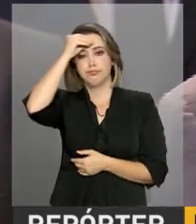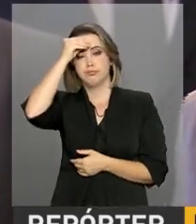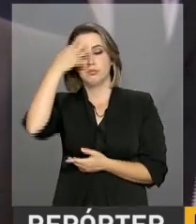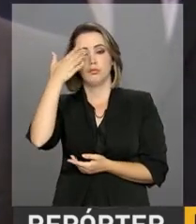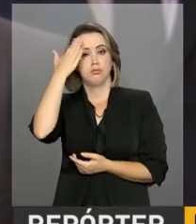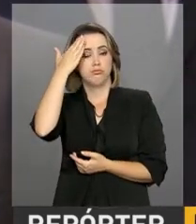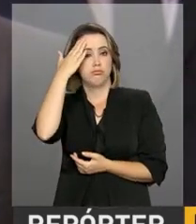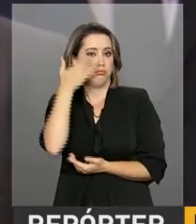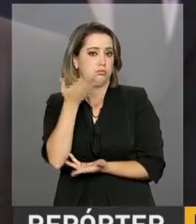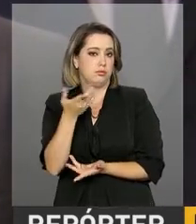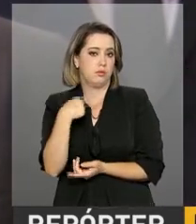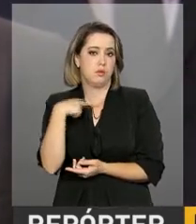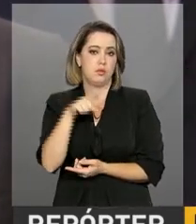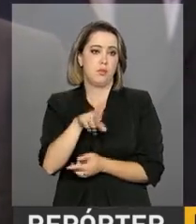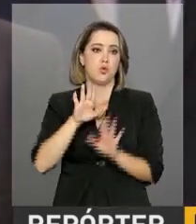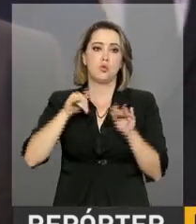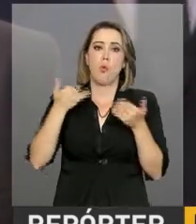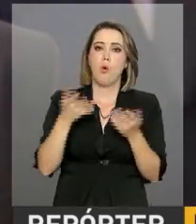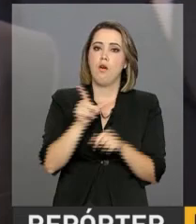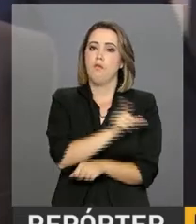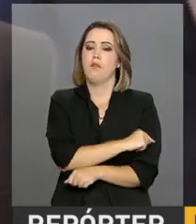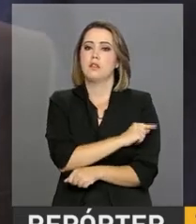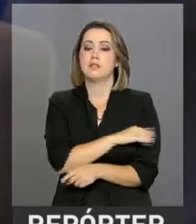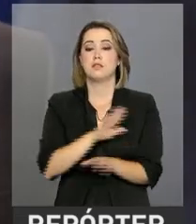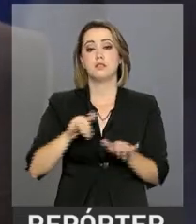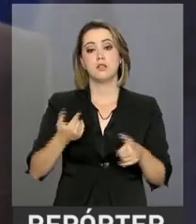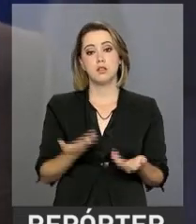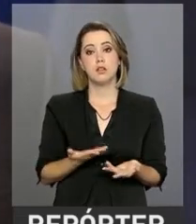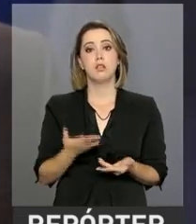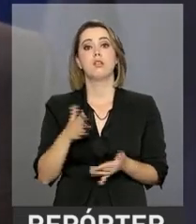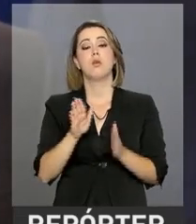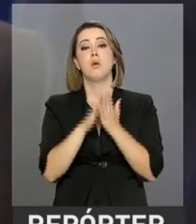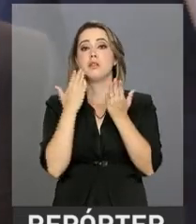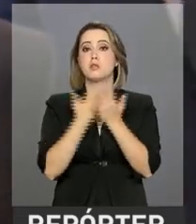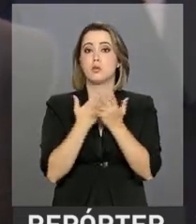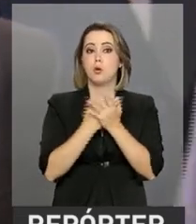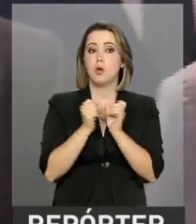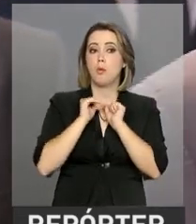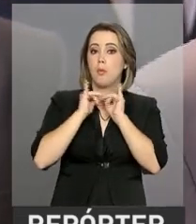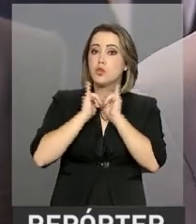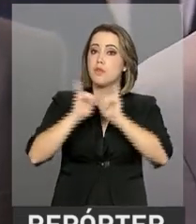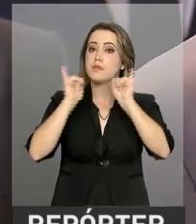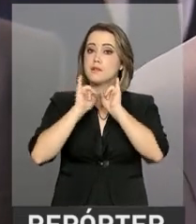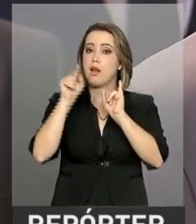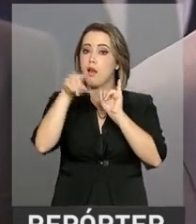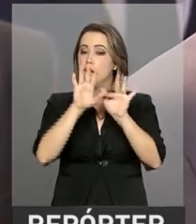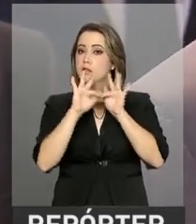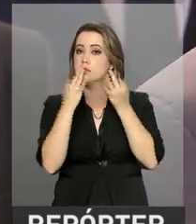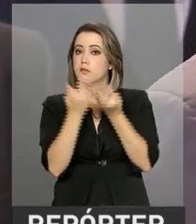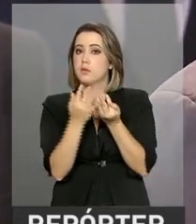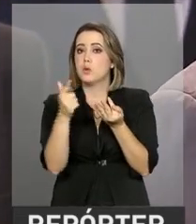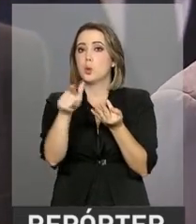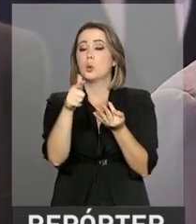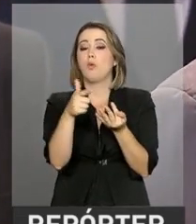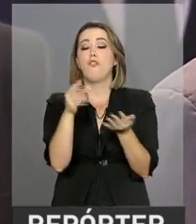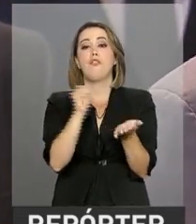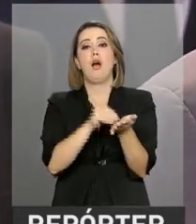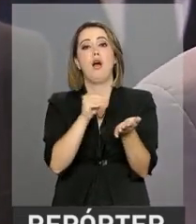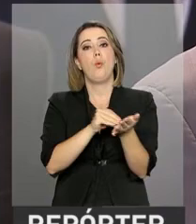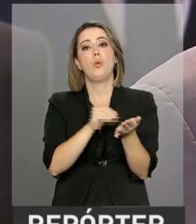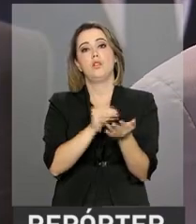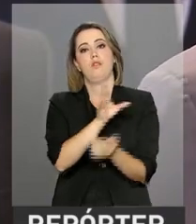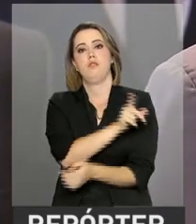criança deveria tomar com aquela idade, a escola talvez possa levar essa informação a essa família e dizer: olha, seu filho não tomou determinada